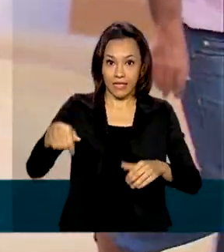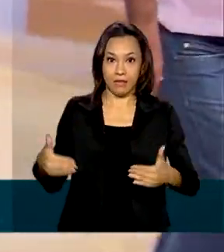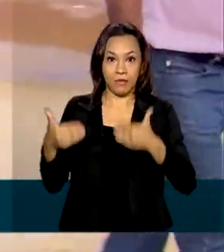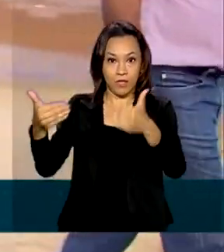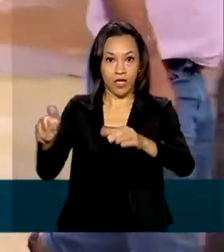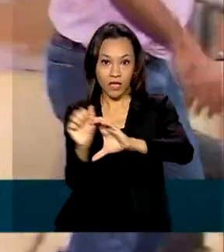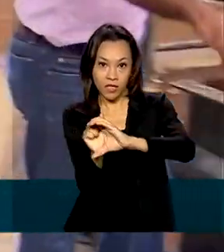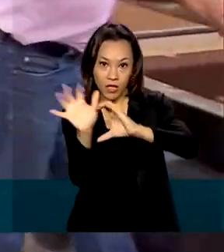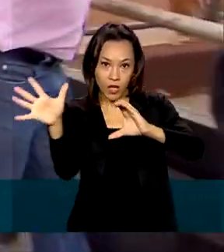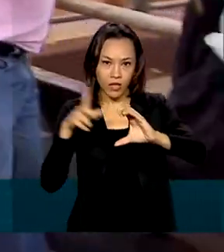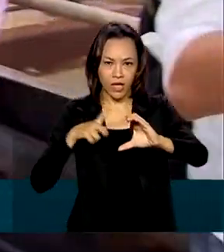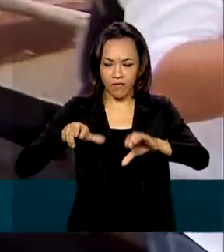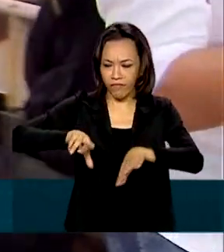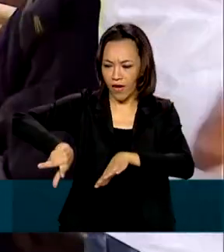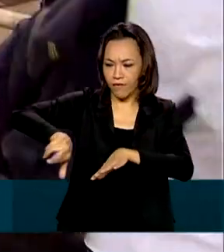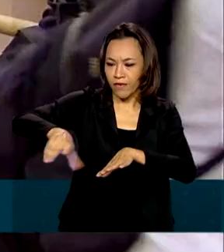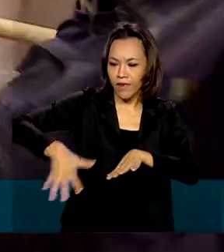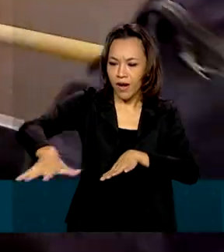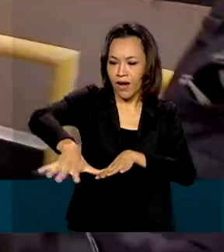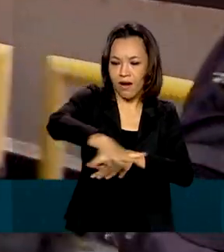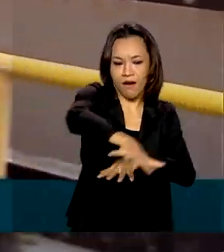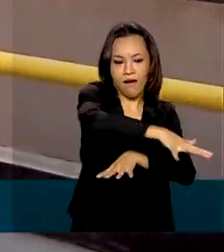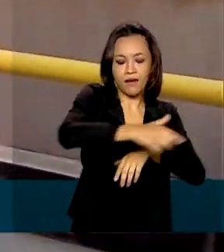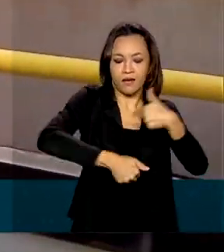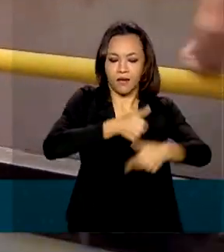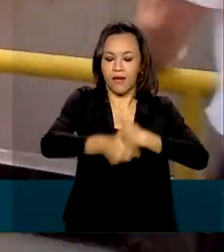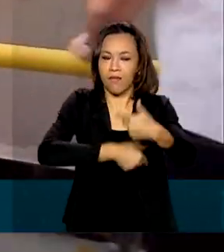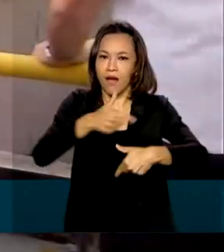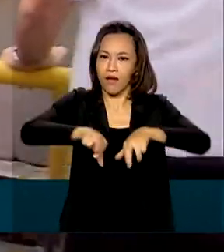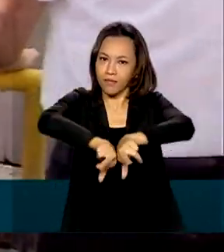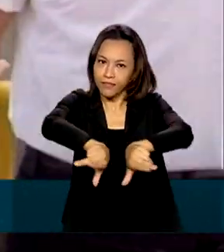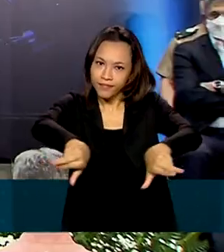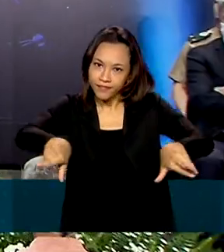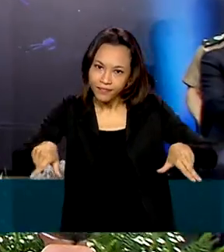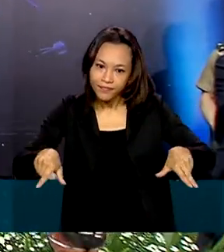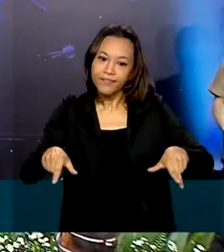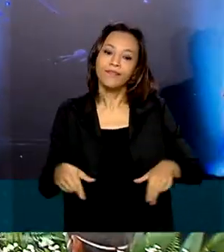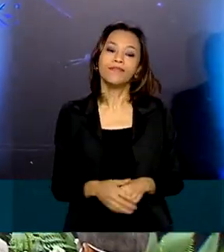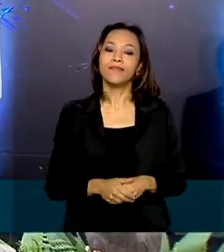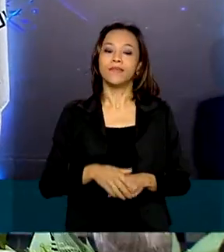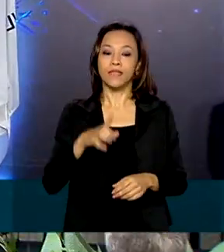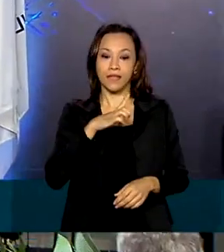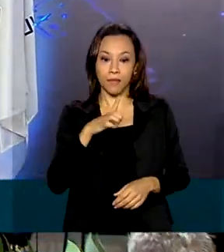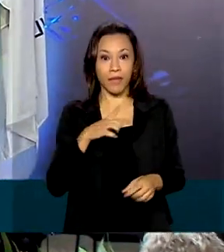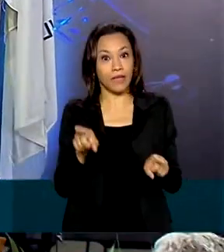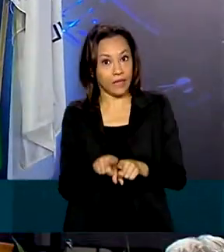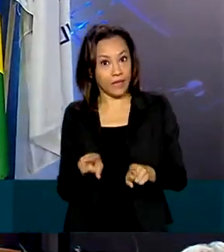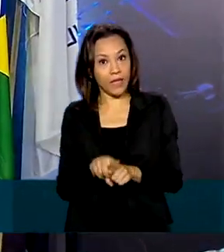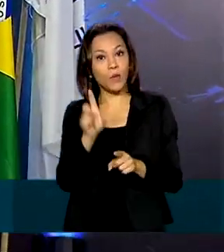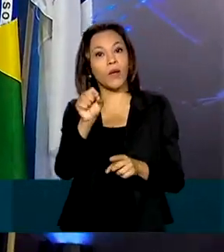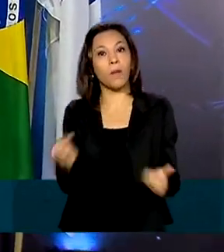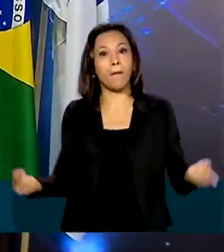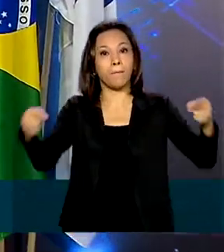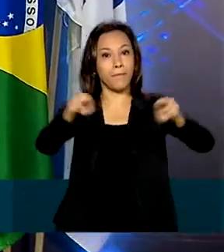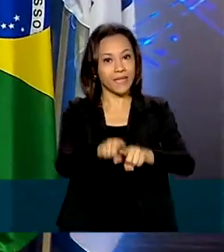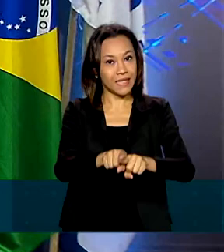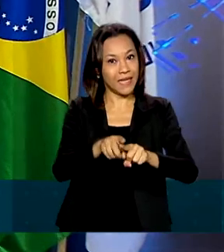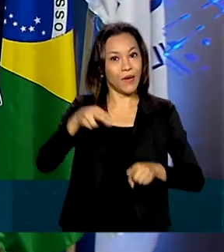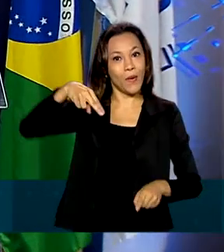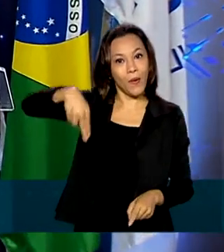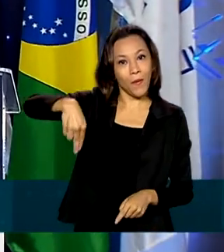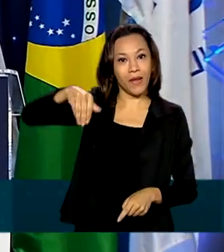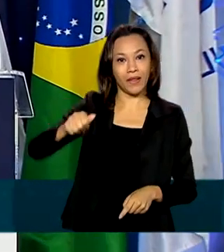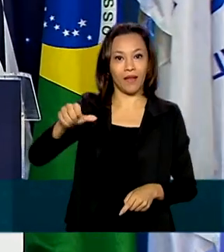em várias frentes e vem desenvolvendo inúmeros projetos. Entre eles, uma parceria com a NASA em